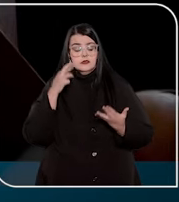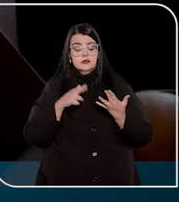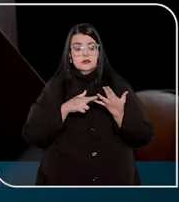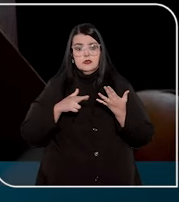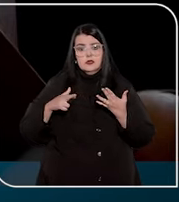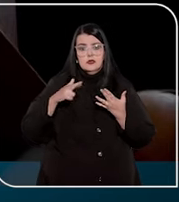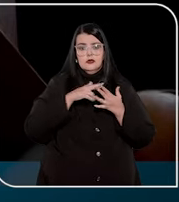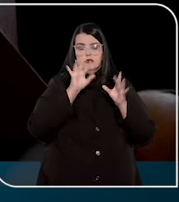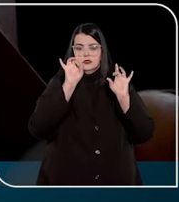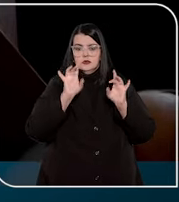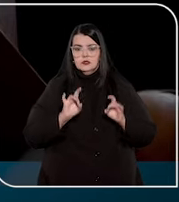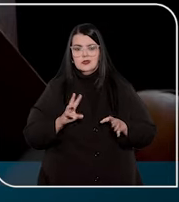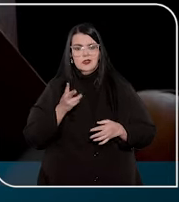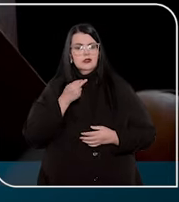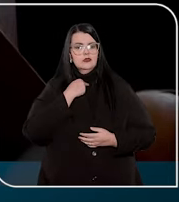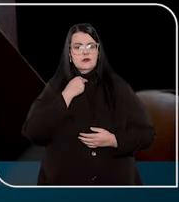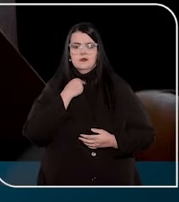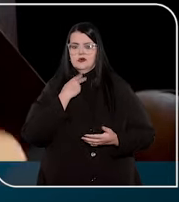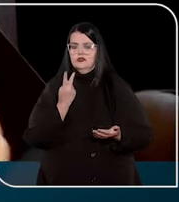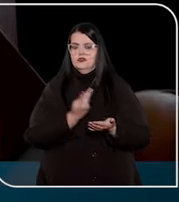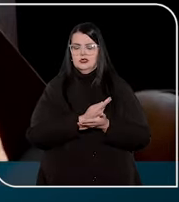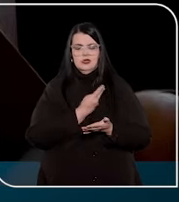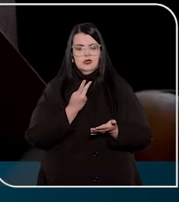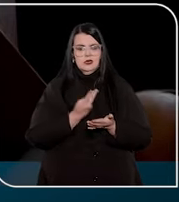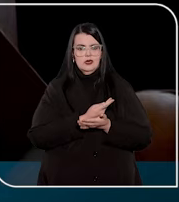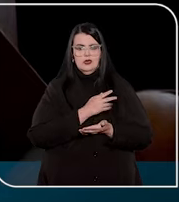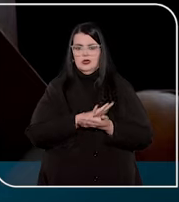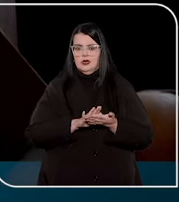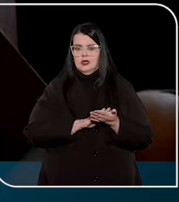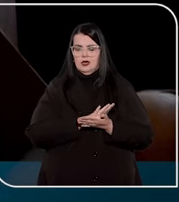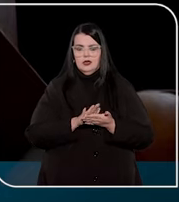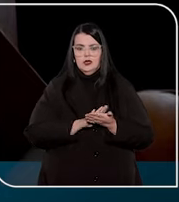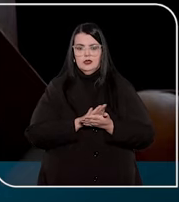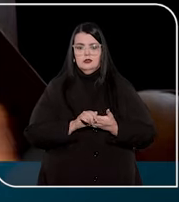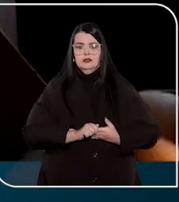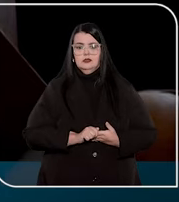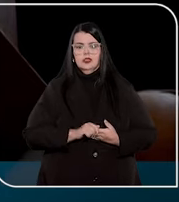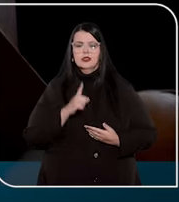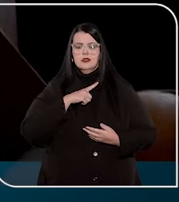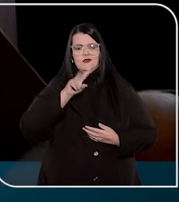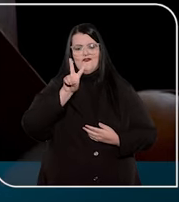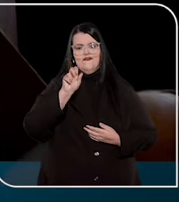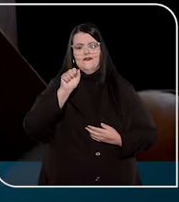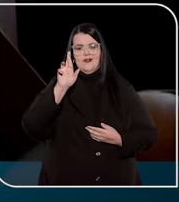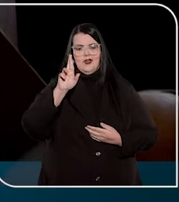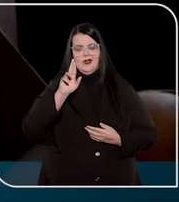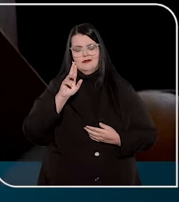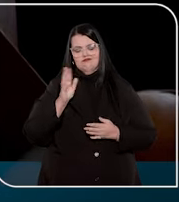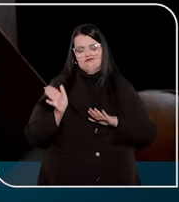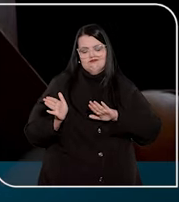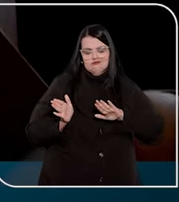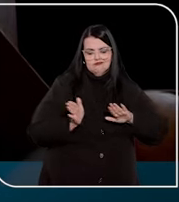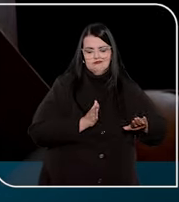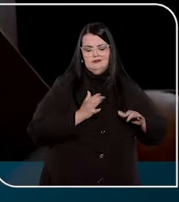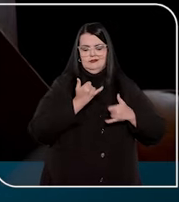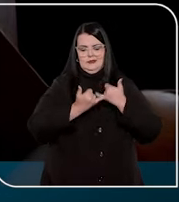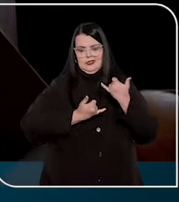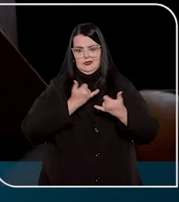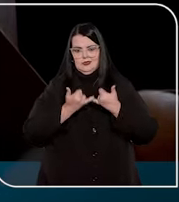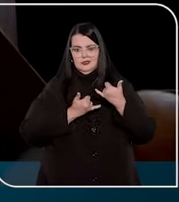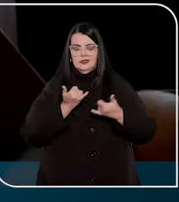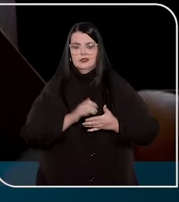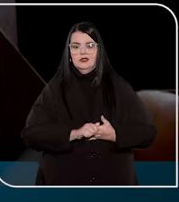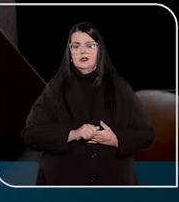recurso extraordinário não pode errar nada, porque o juiz está olhando no VAR. Então, fora a brincadeira, que eu uso aqui como mecanismo para que todos